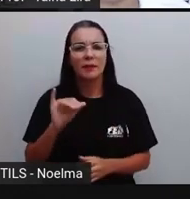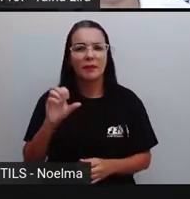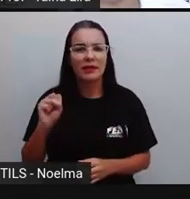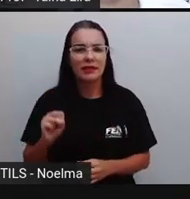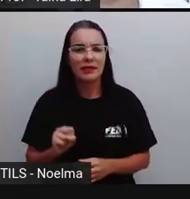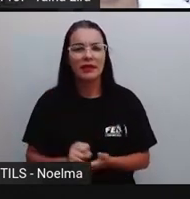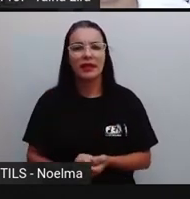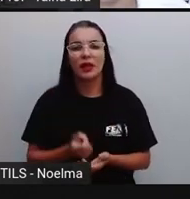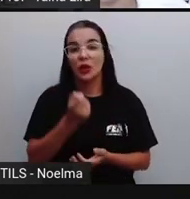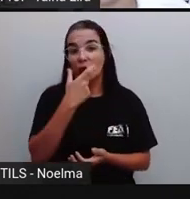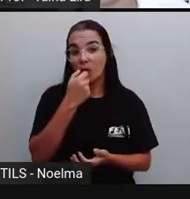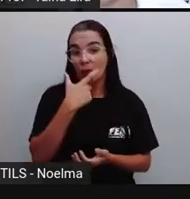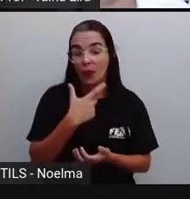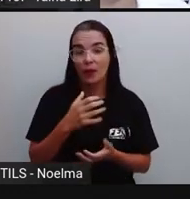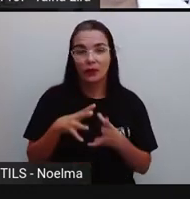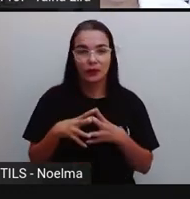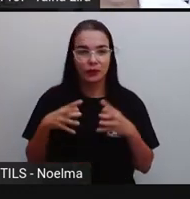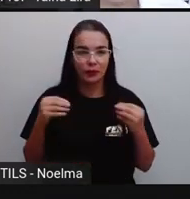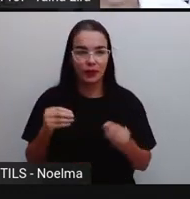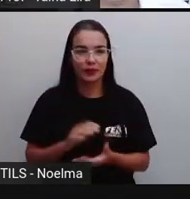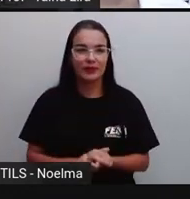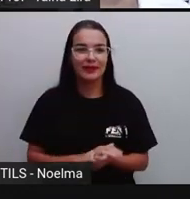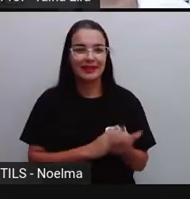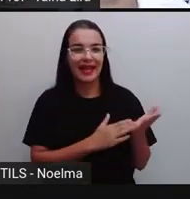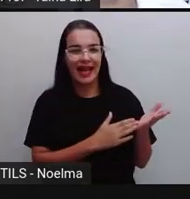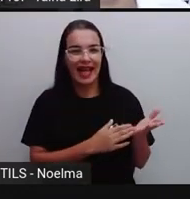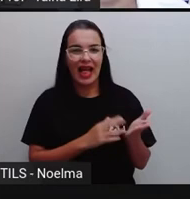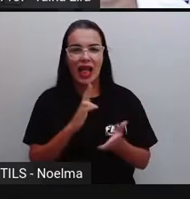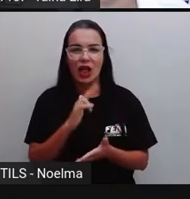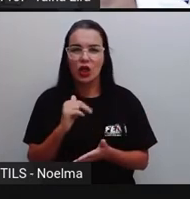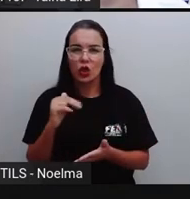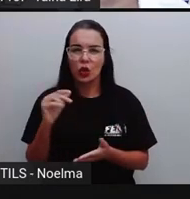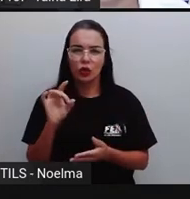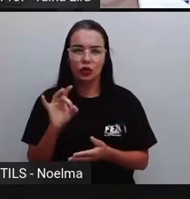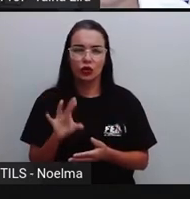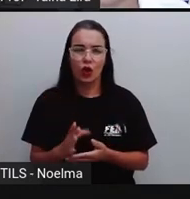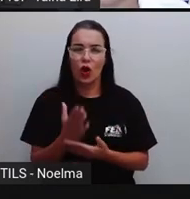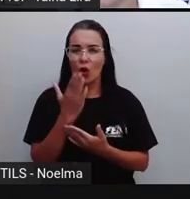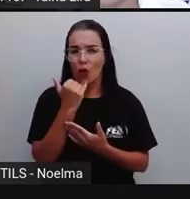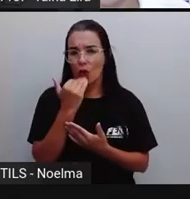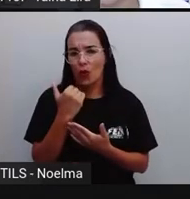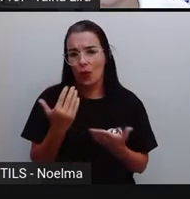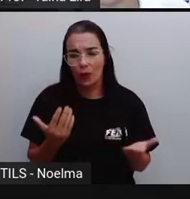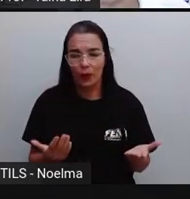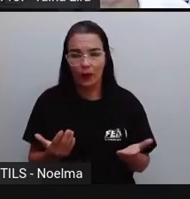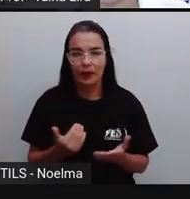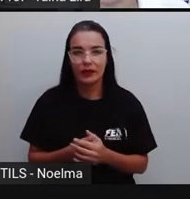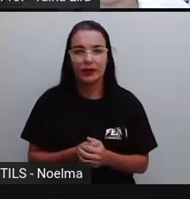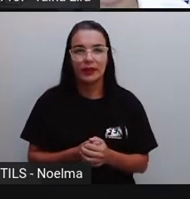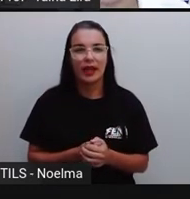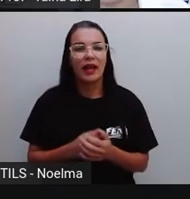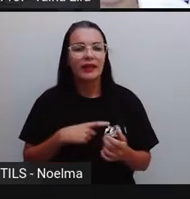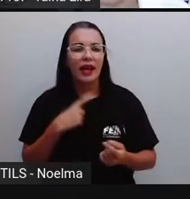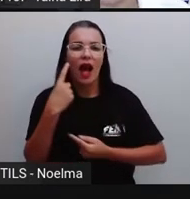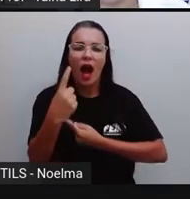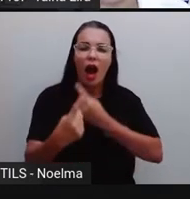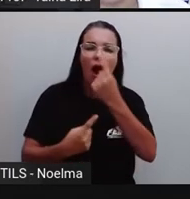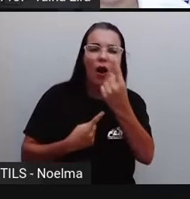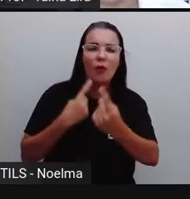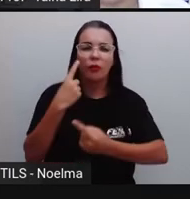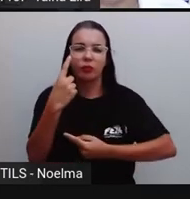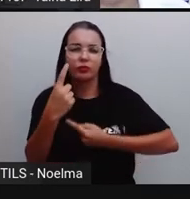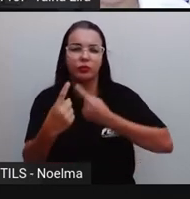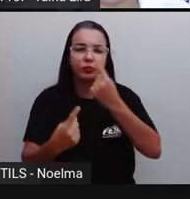sumiu. Abuse, use, C&A. É impossível comer um sol. Então, são alguns, olha